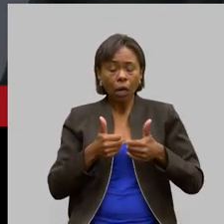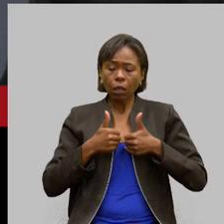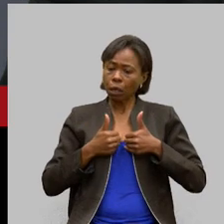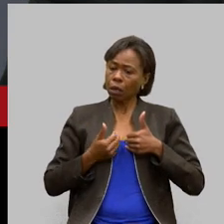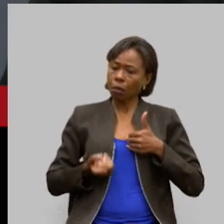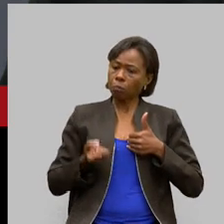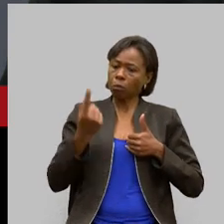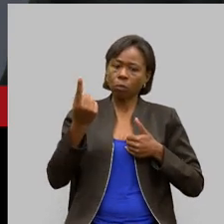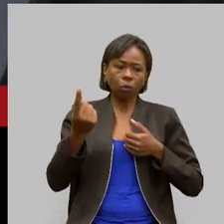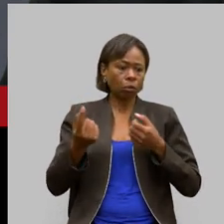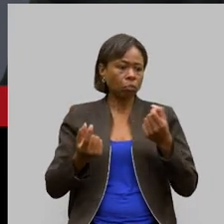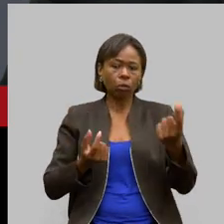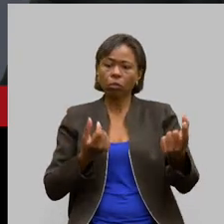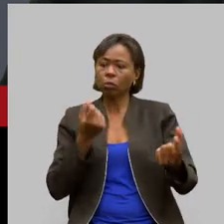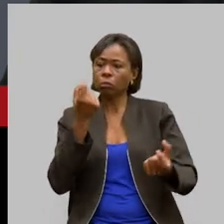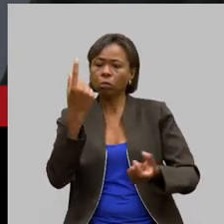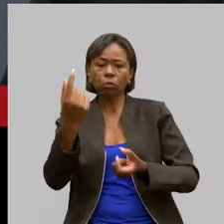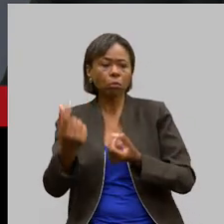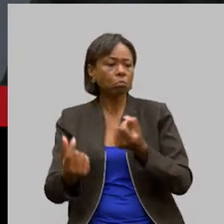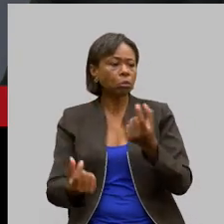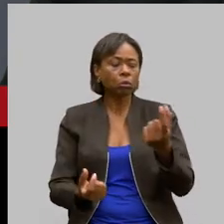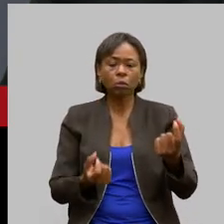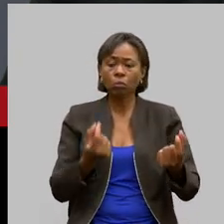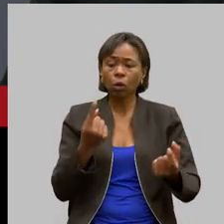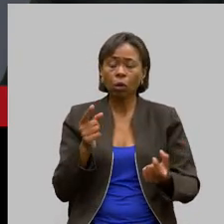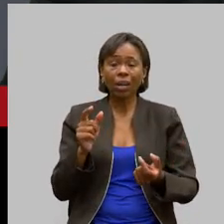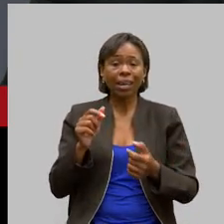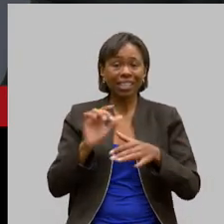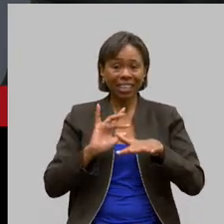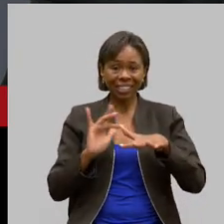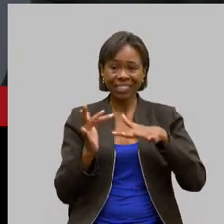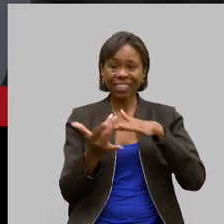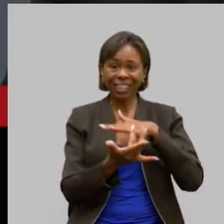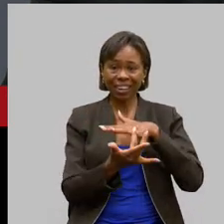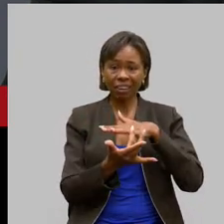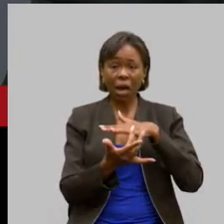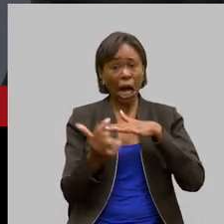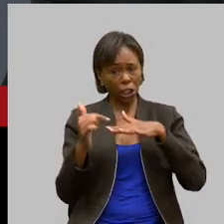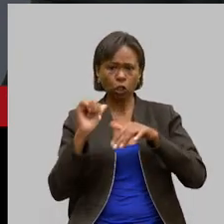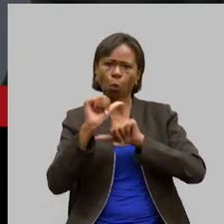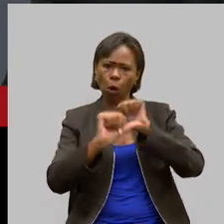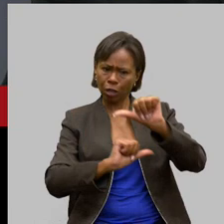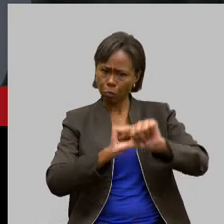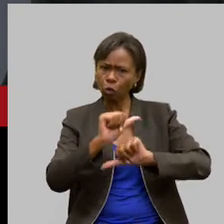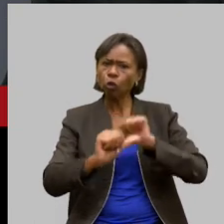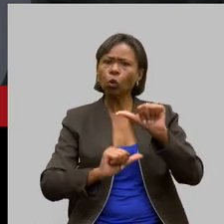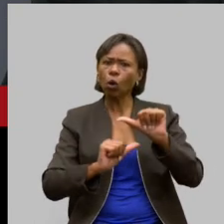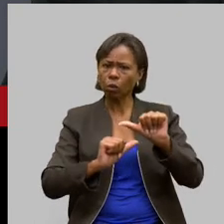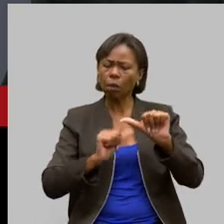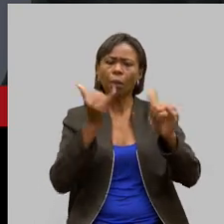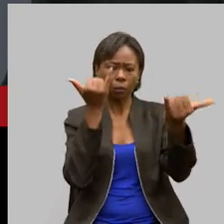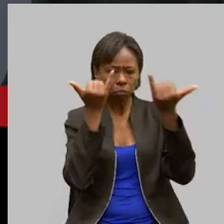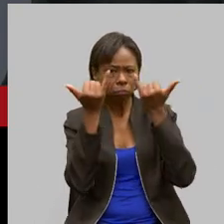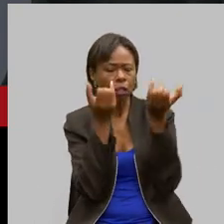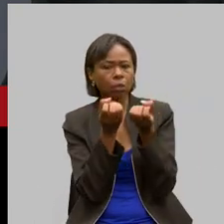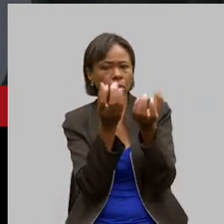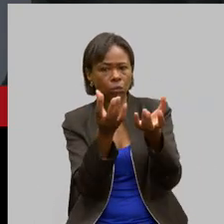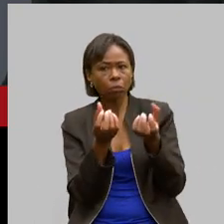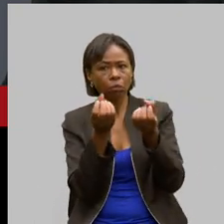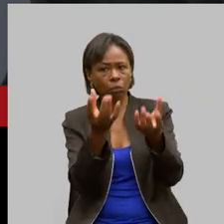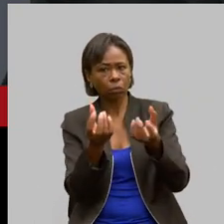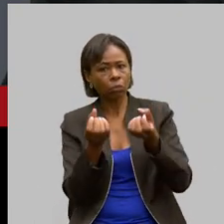perfil que era pessoal num perfil informativo para levar informação de qualidade através de